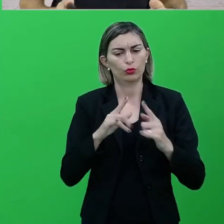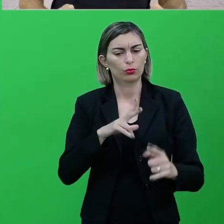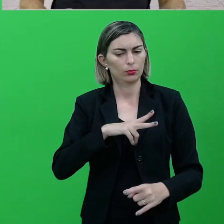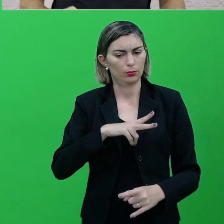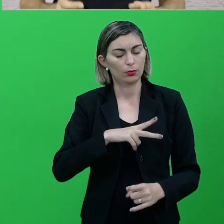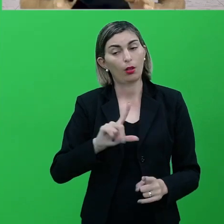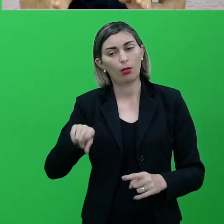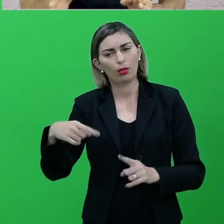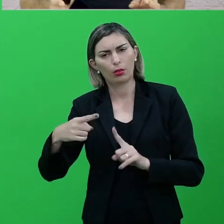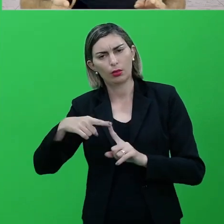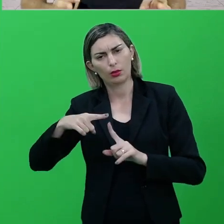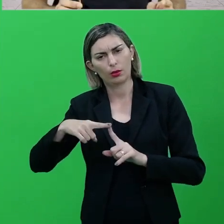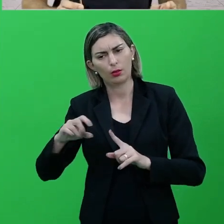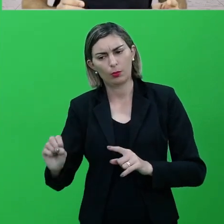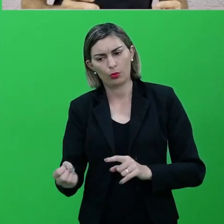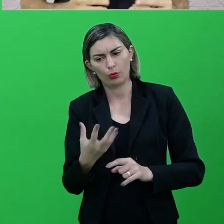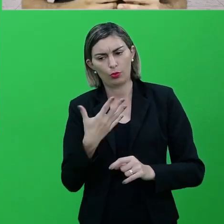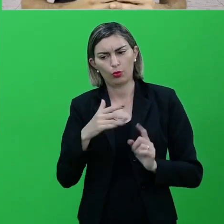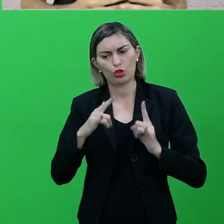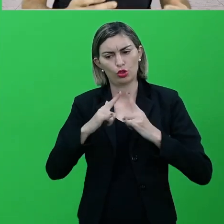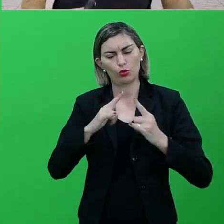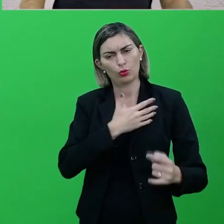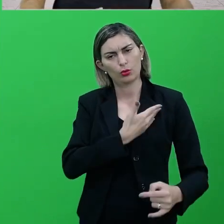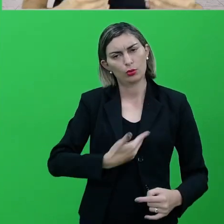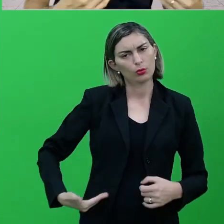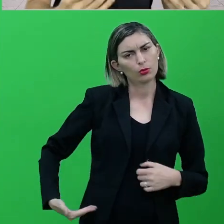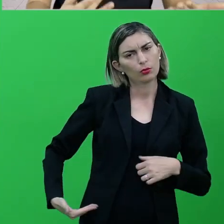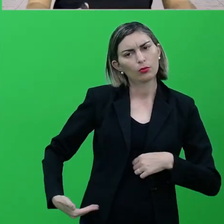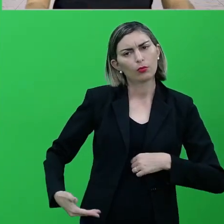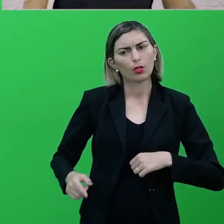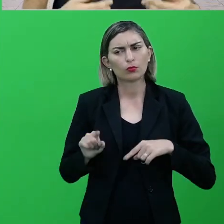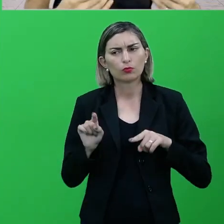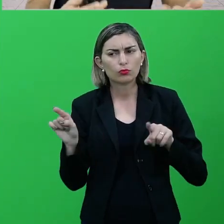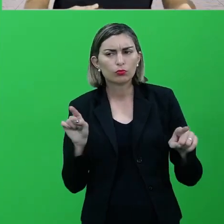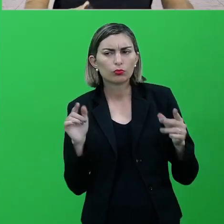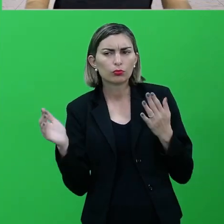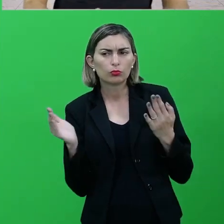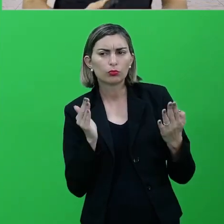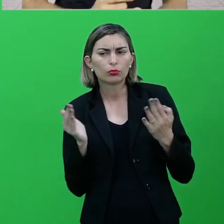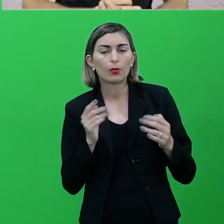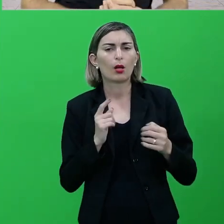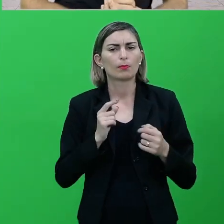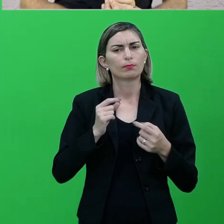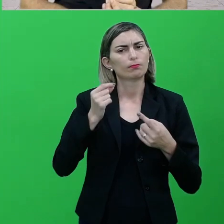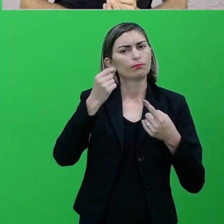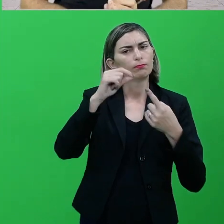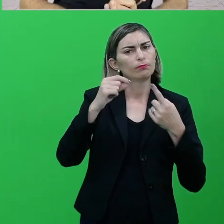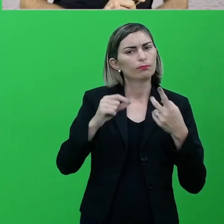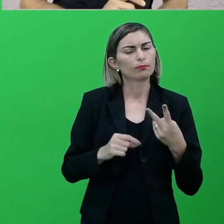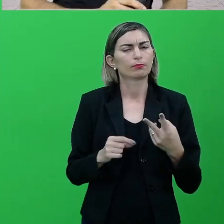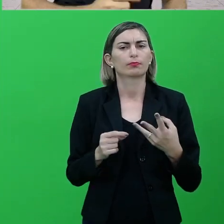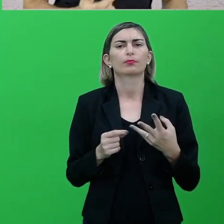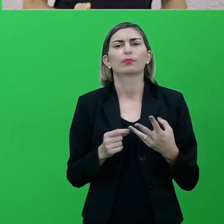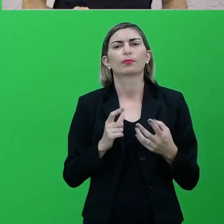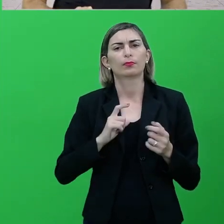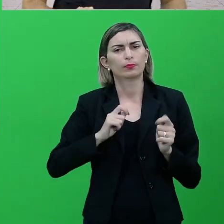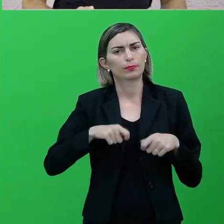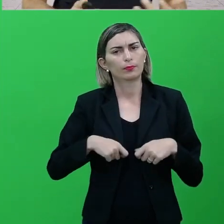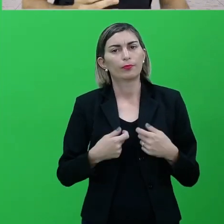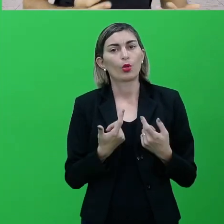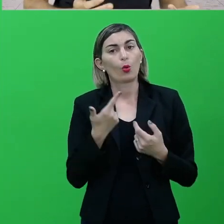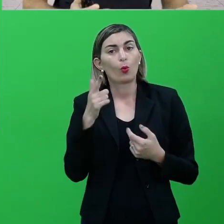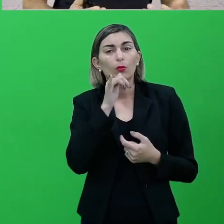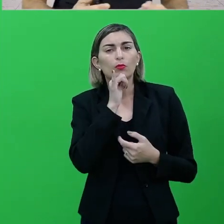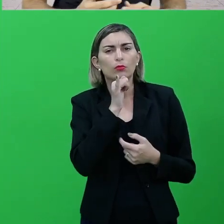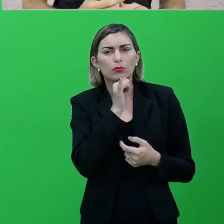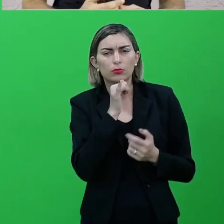e o tipo de inovação numa instituição pública, tá? E a partir dali ter indicadores que se desdobrem. Tá? Outro exemplo,